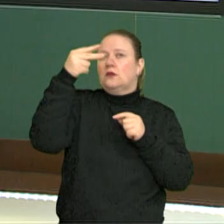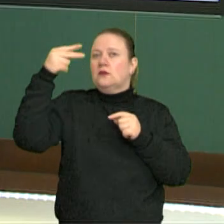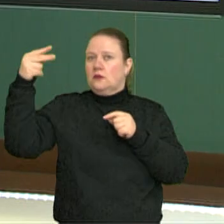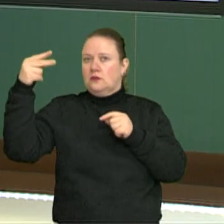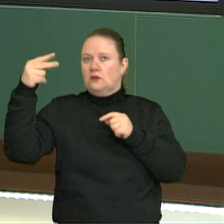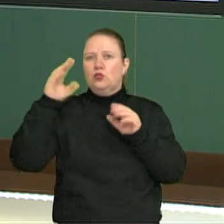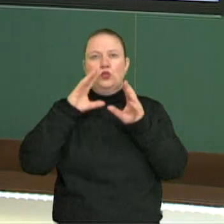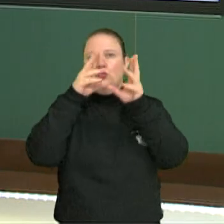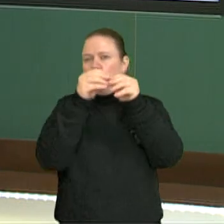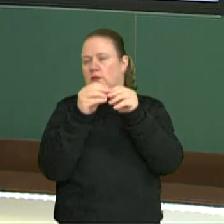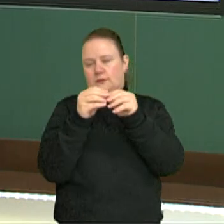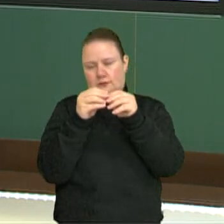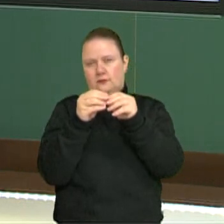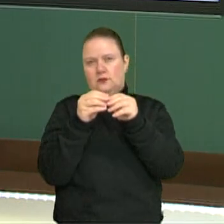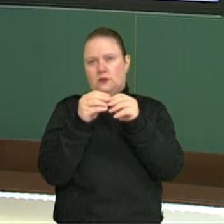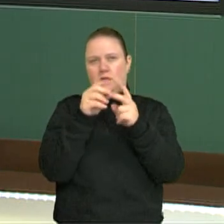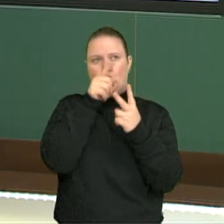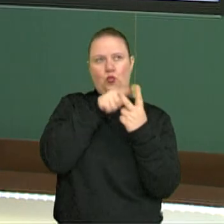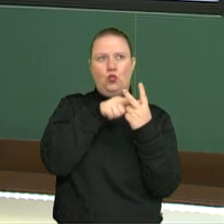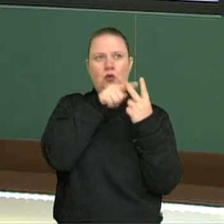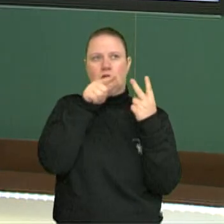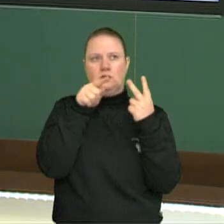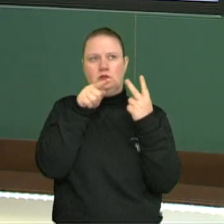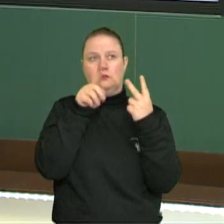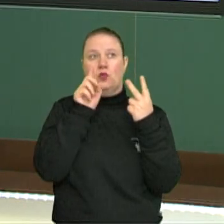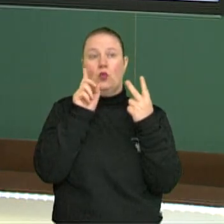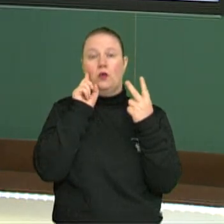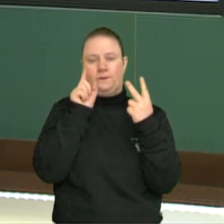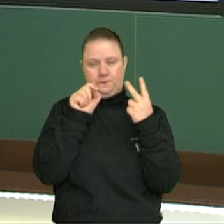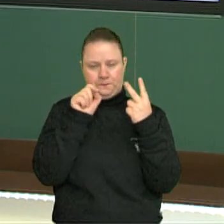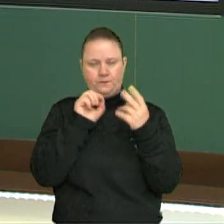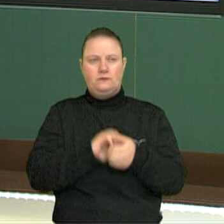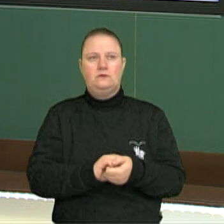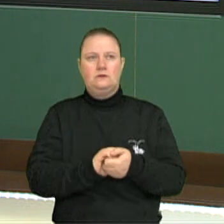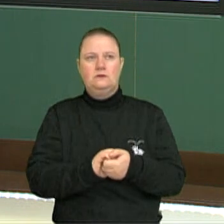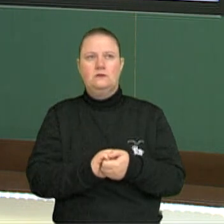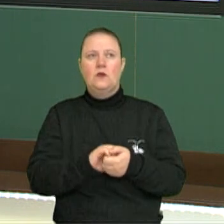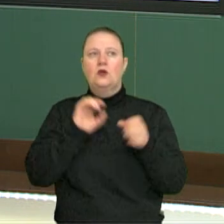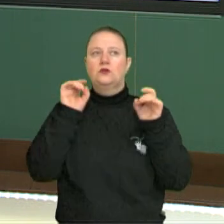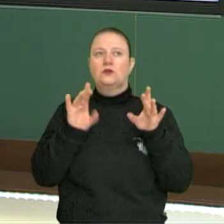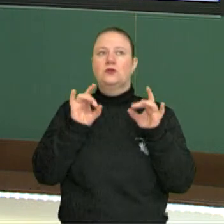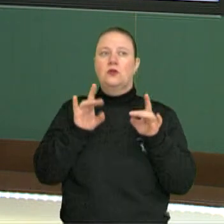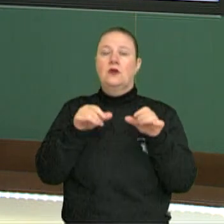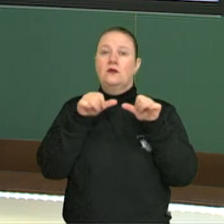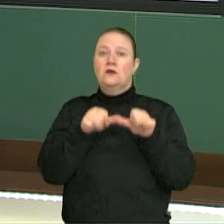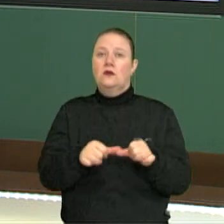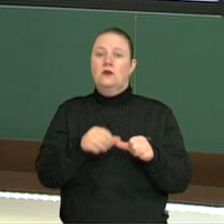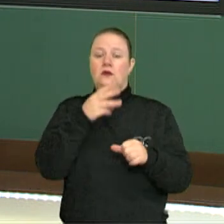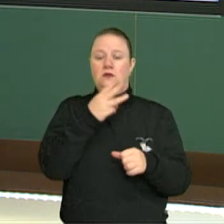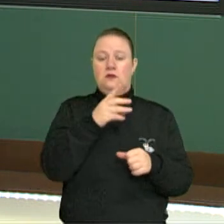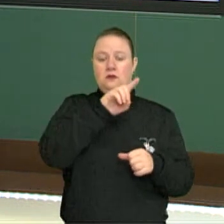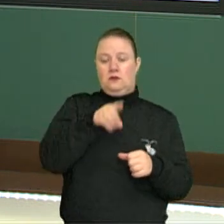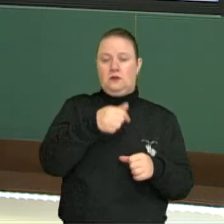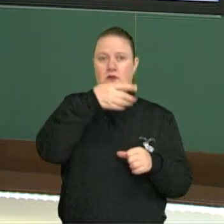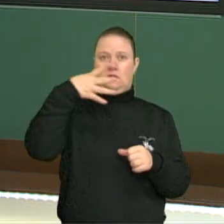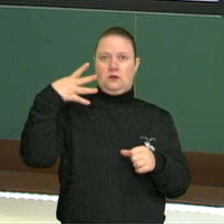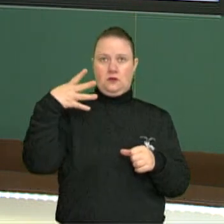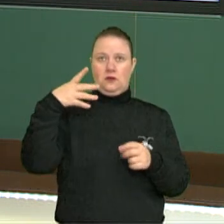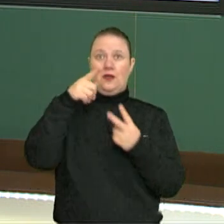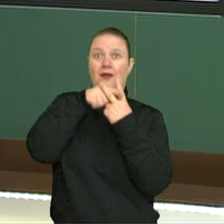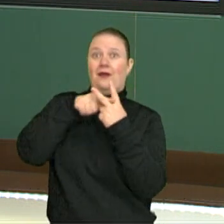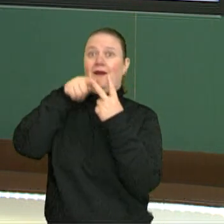seja, já eliminei e esse lado só sobra 1. Então, o que sobra para nós é apenas o 3,14 ao quadrado e a